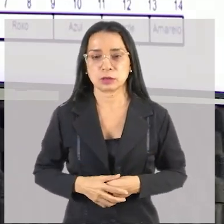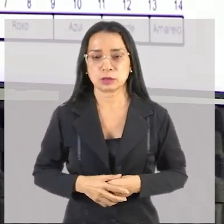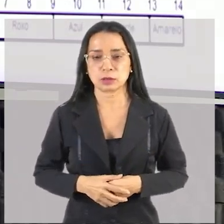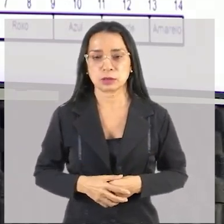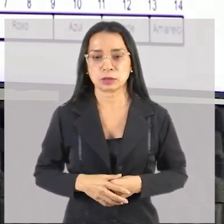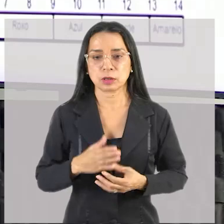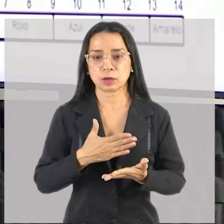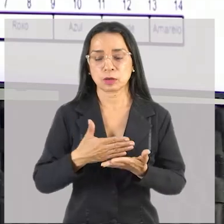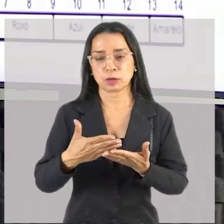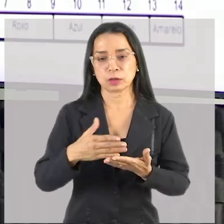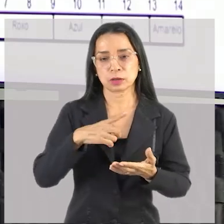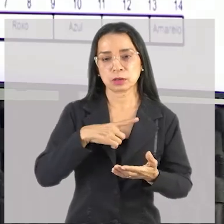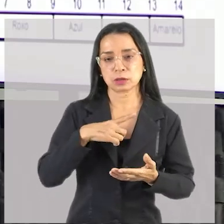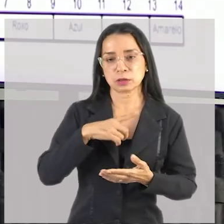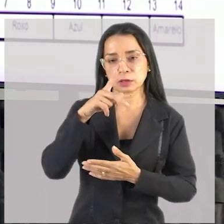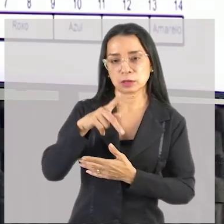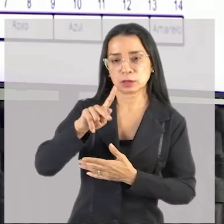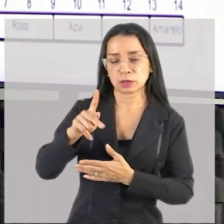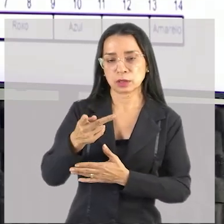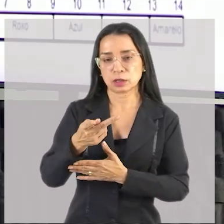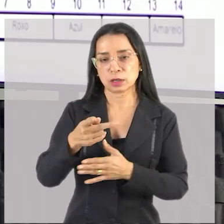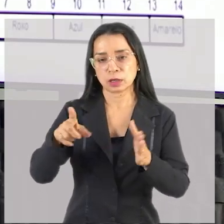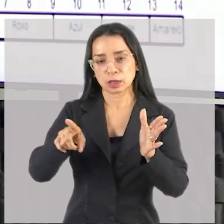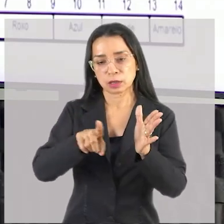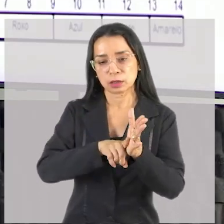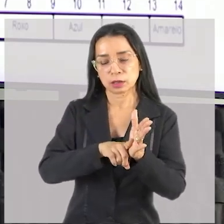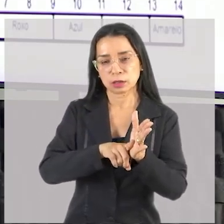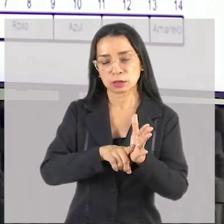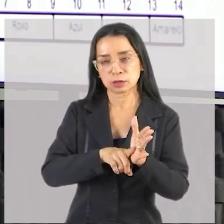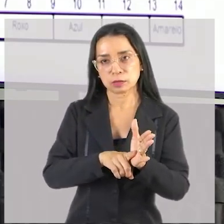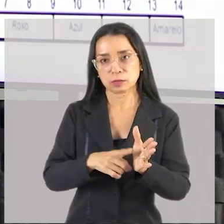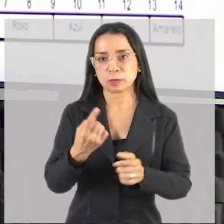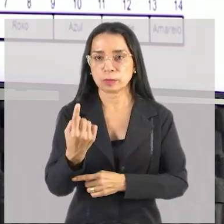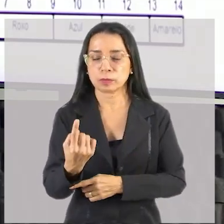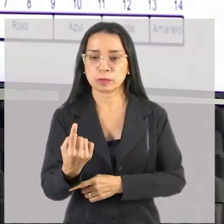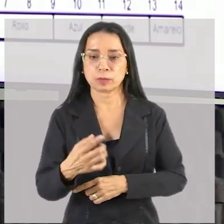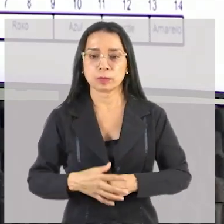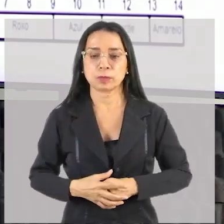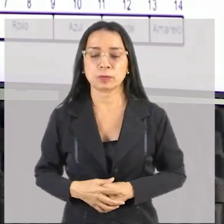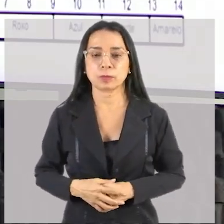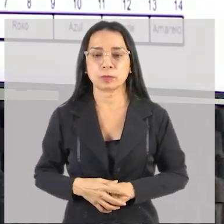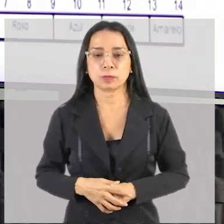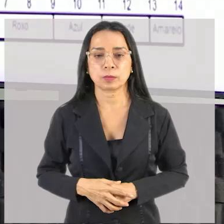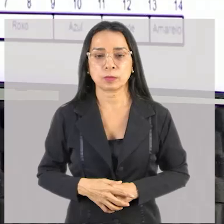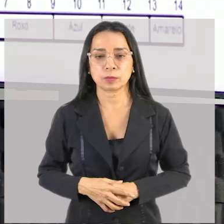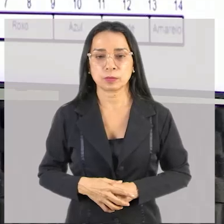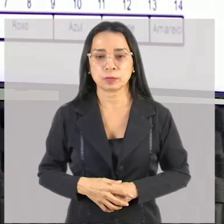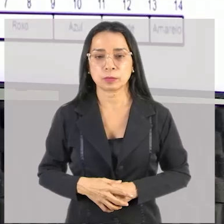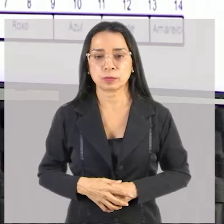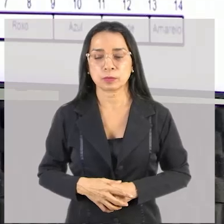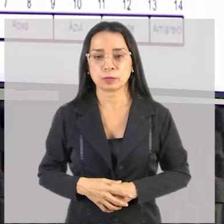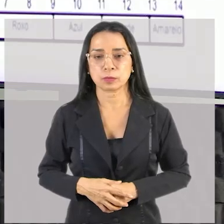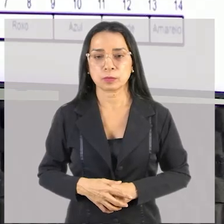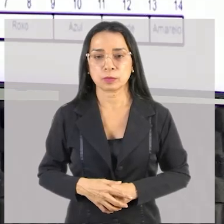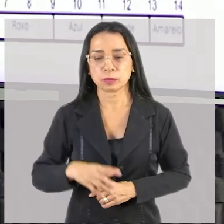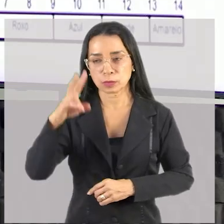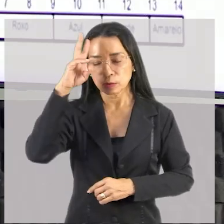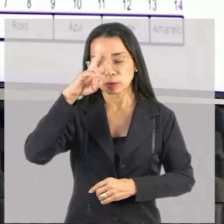E aí você passa a ter um pH negativo. Um pH menos 1. Ó, deixa eu lembrar uma coisa para você.